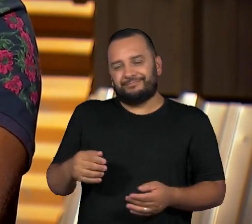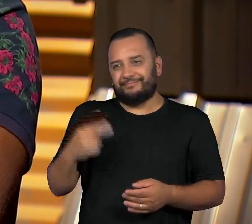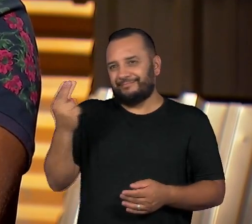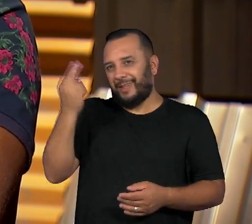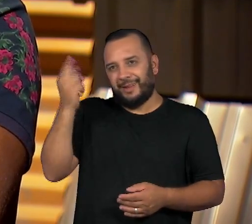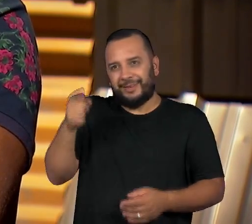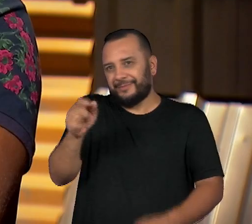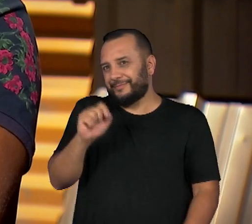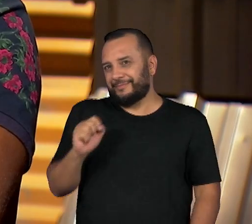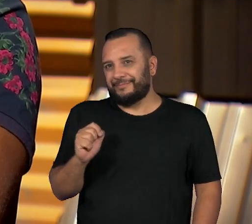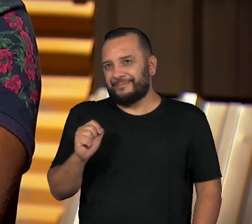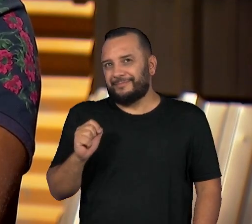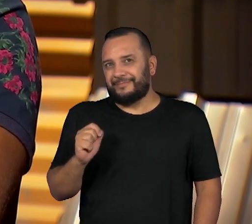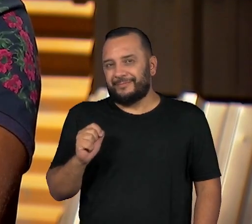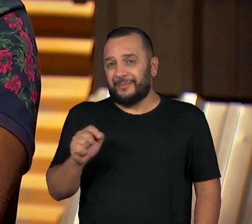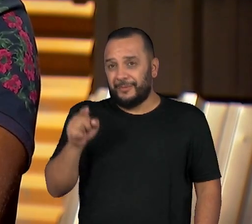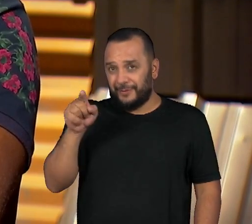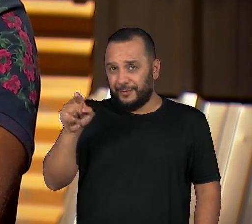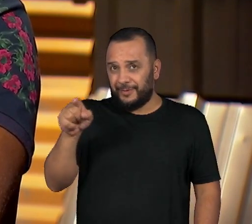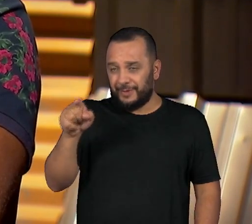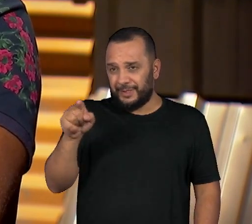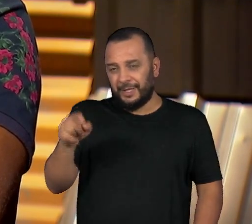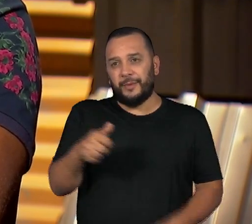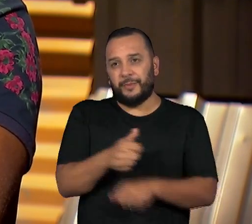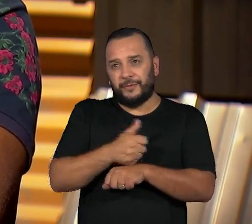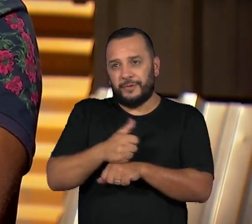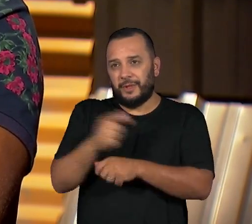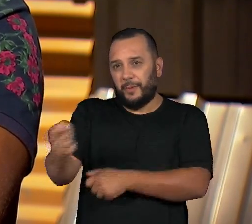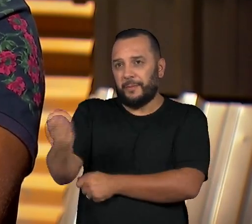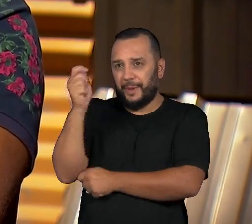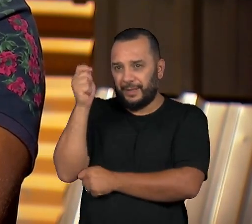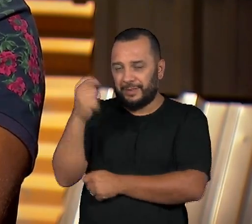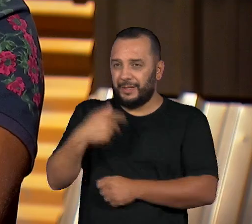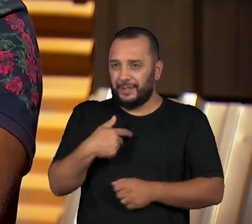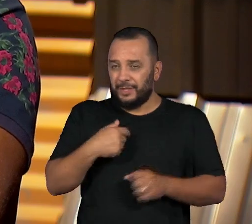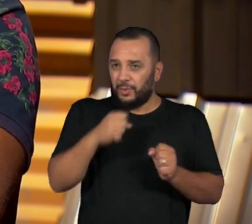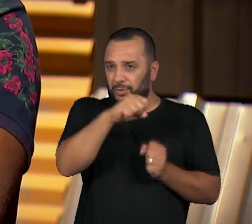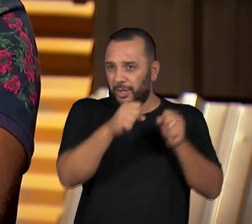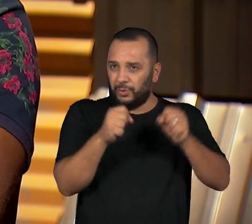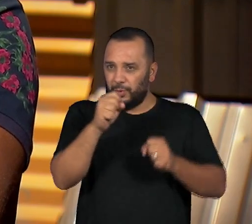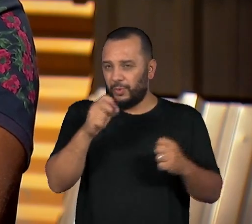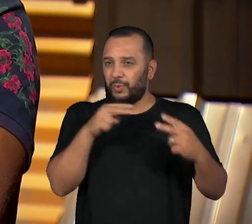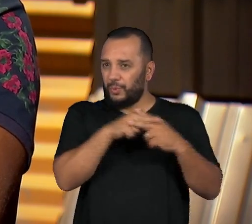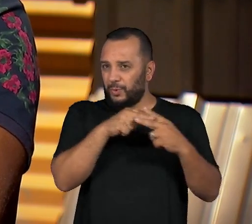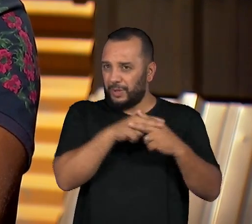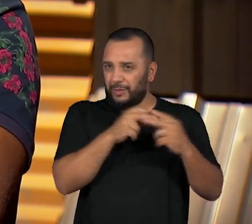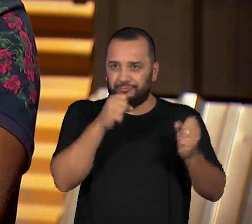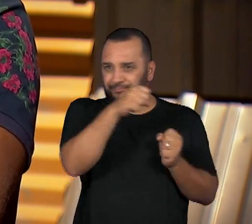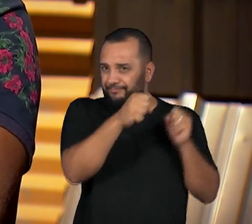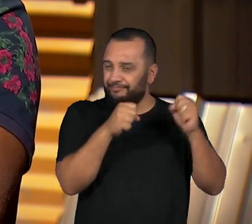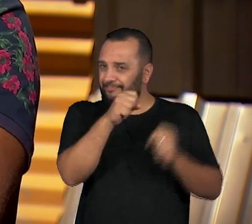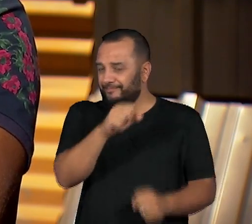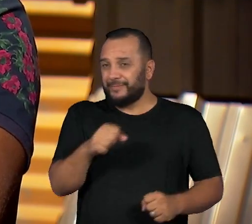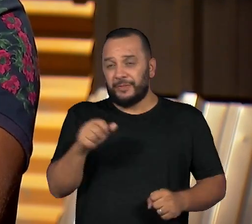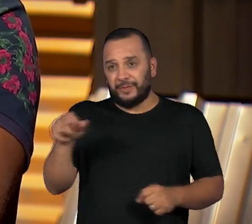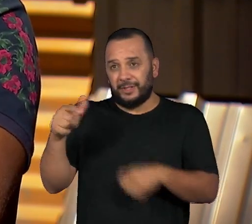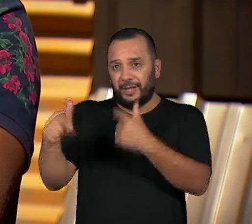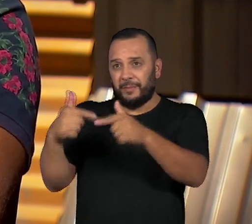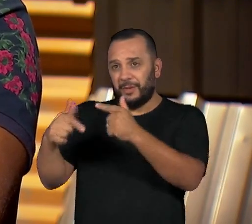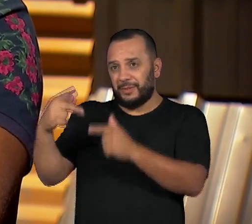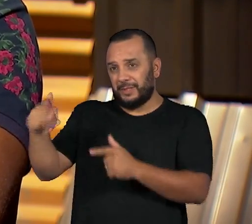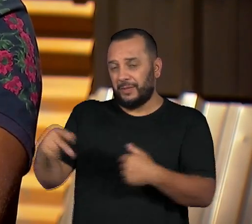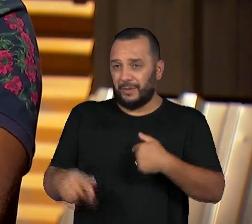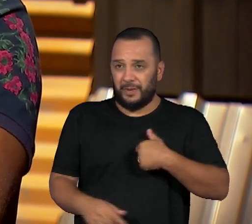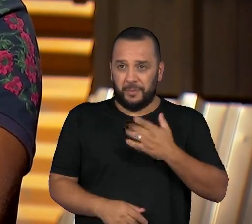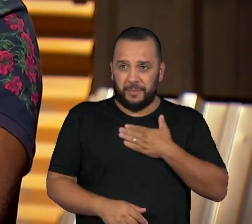Então, você, pescador pesca, lutador luta. Então, você faz o teu e eu faço o meu. Esse